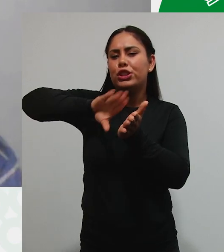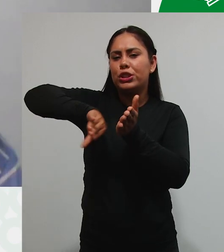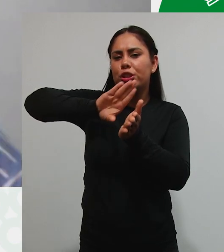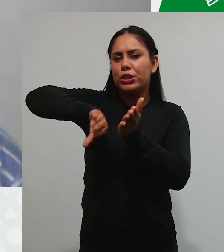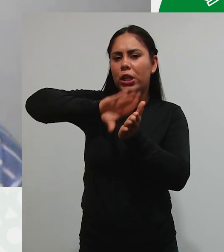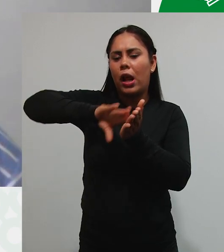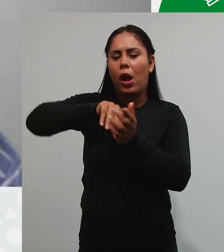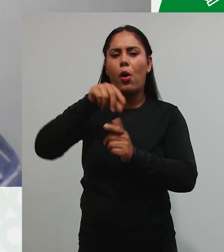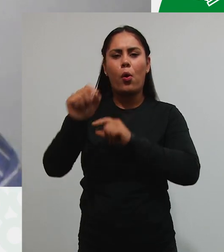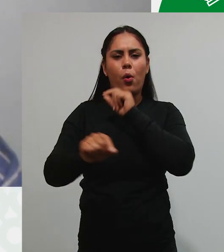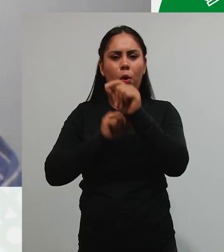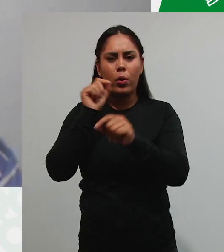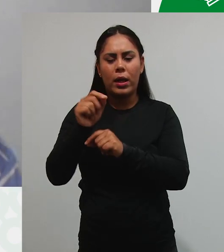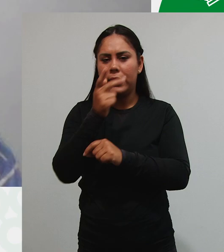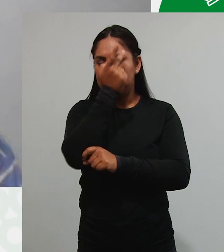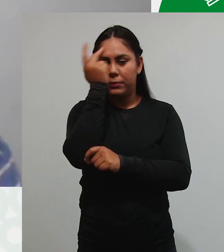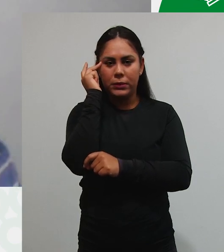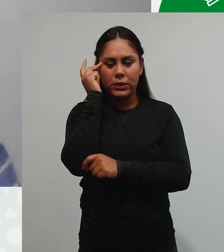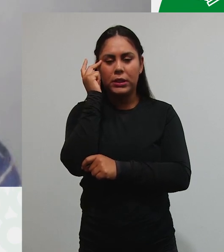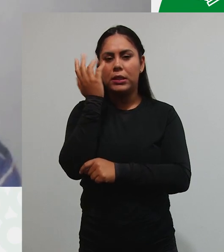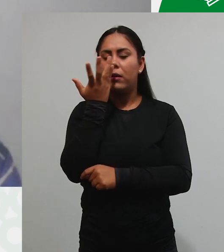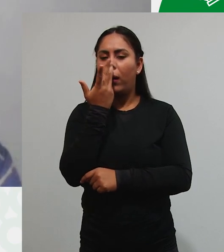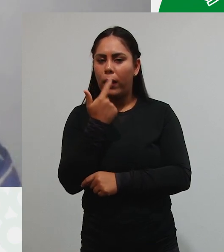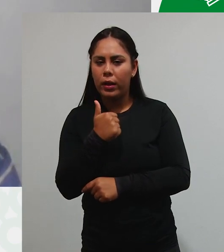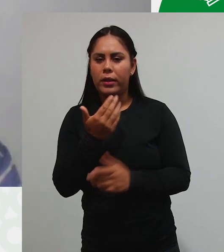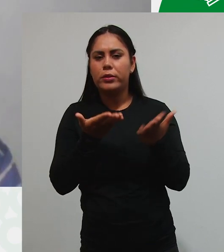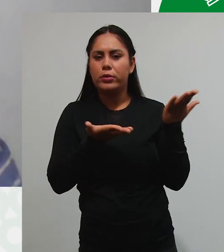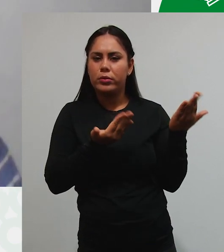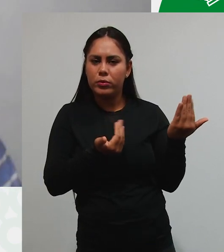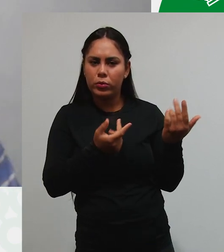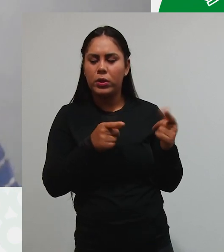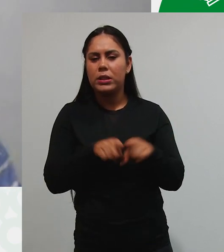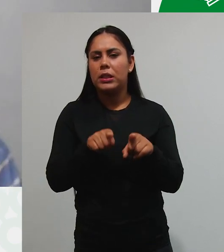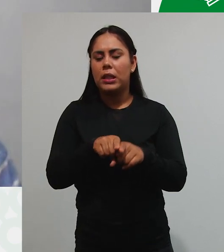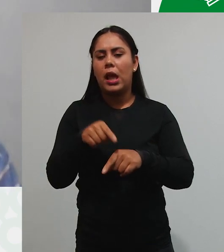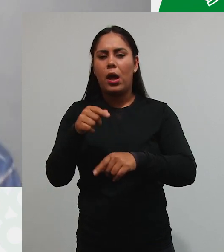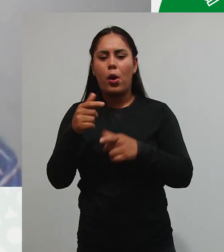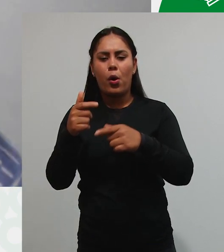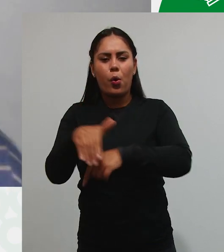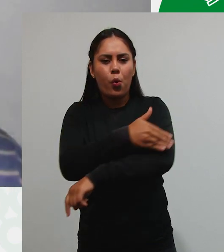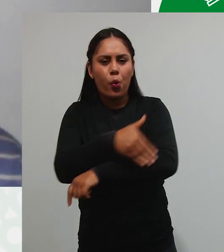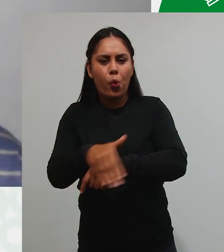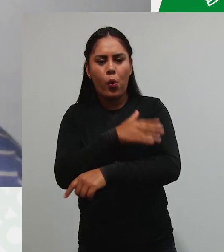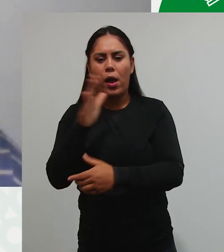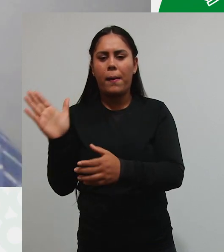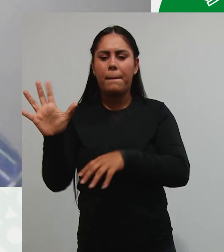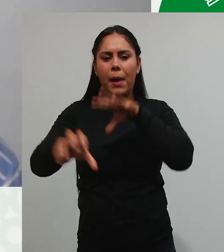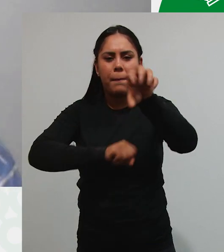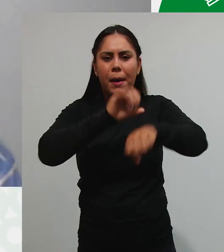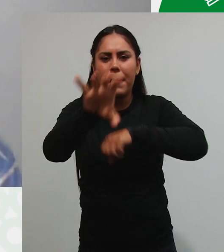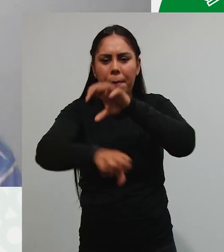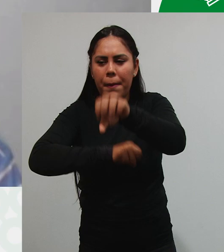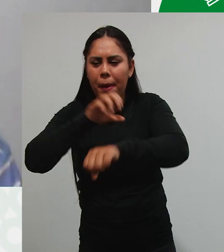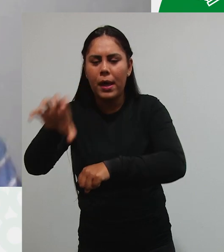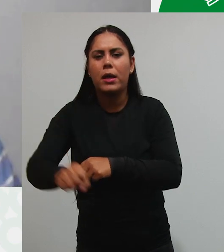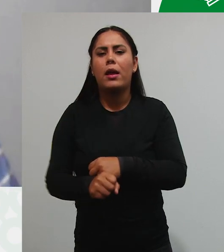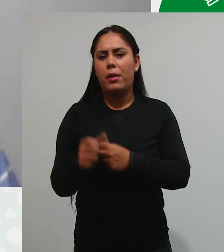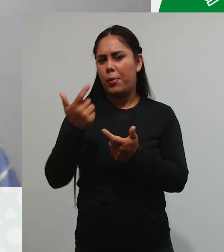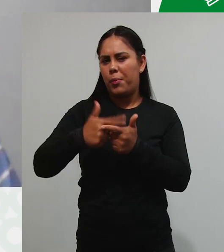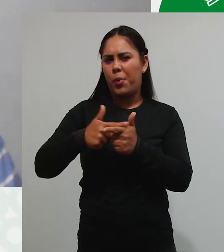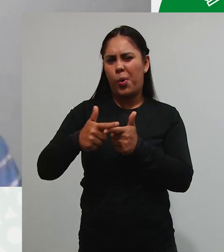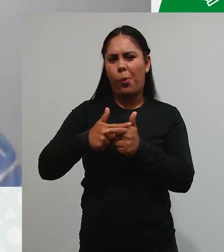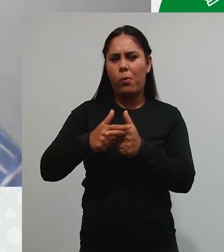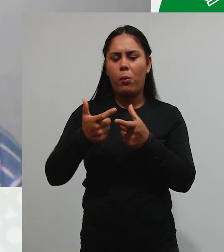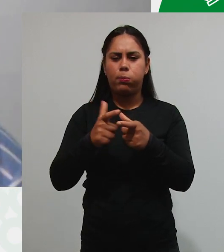essas pessoas, essas crianças, adolescentes e adultos das ruas. E isso foi um problema muito grande durante a pesquisa,